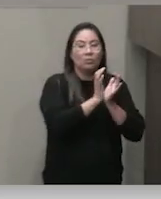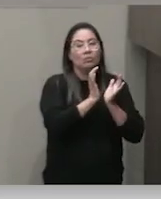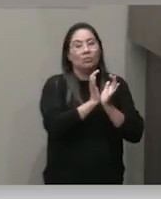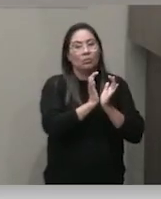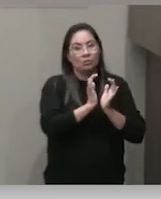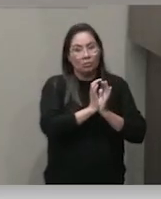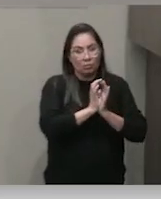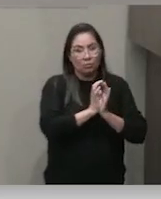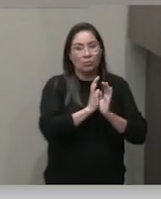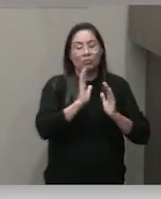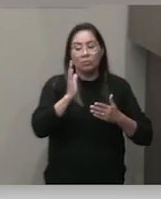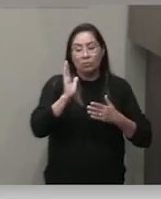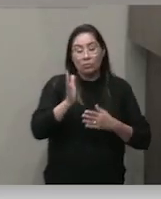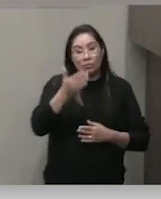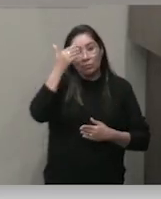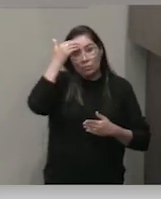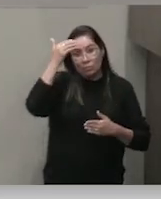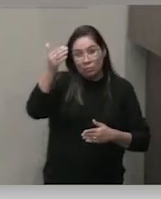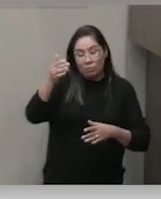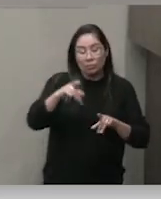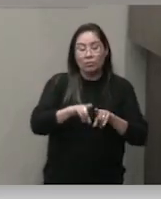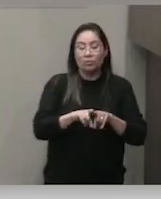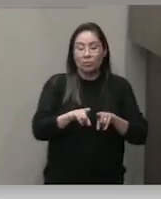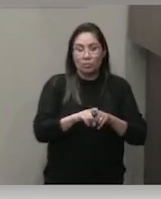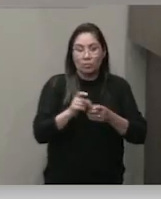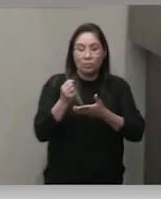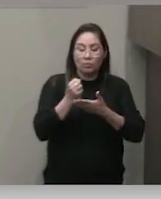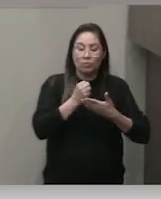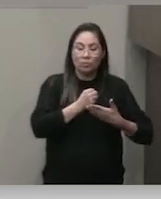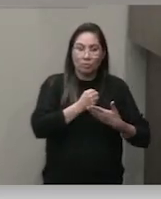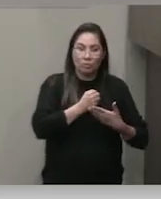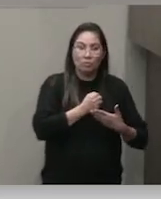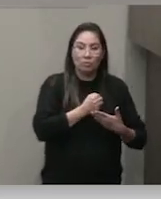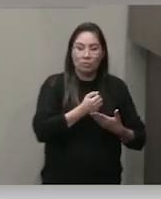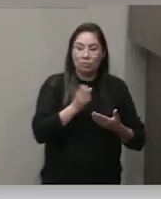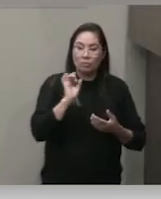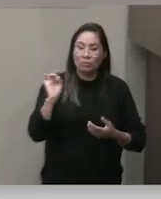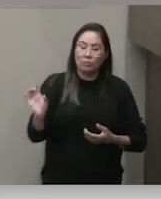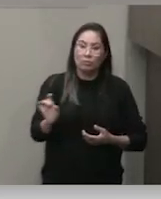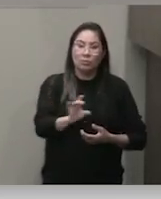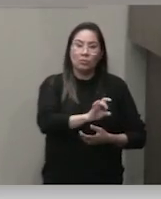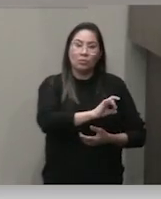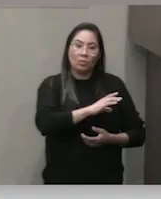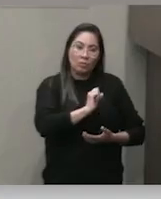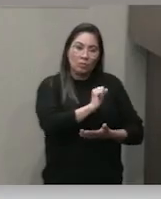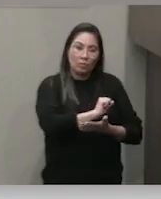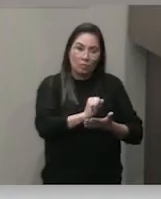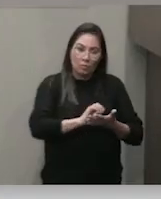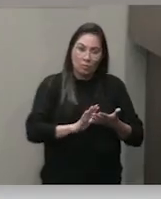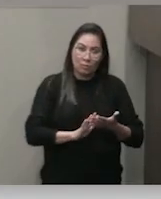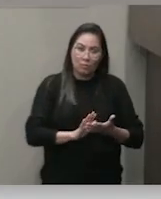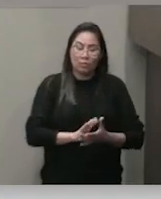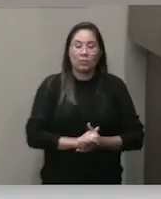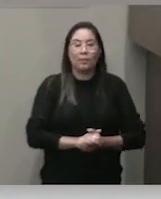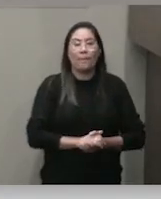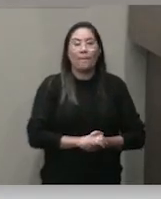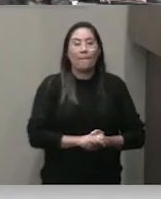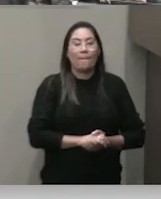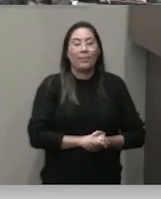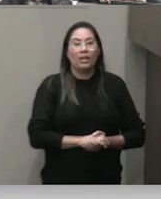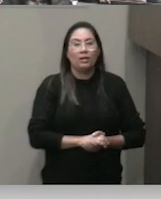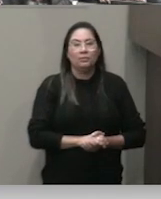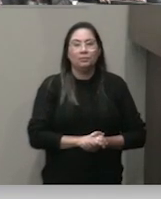diretora, qual desde já agradeço publicamente o apoio dos senhores para essa atividade.